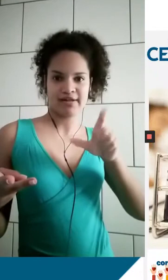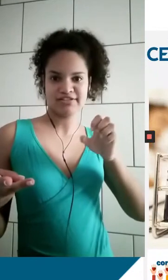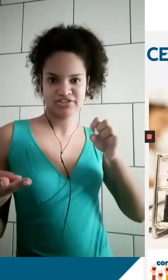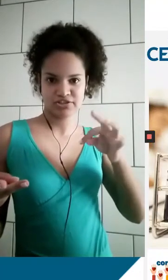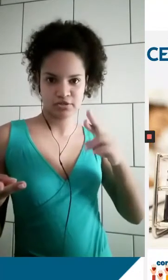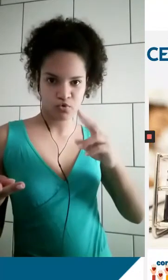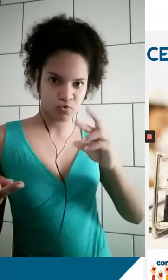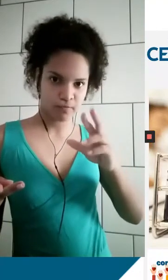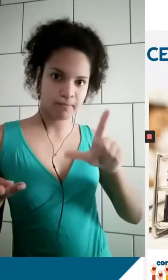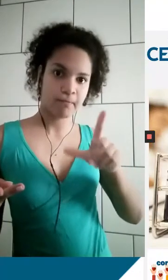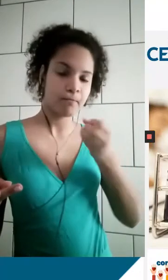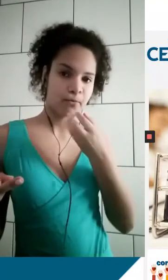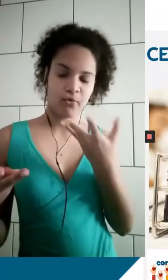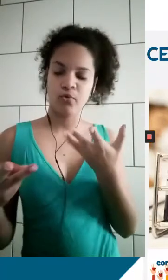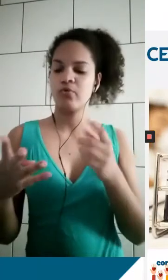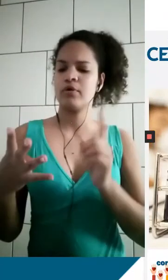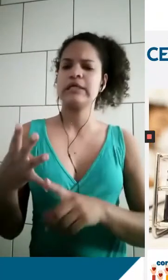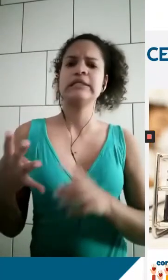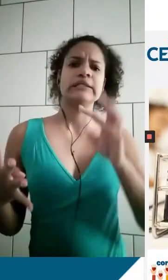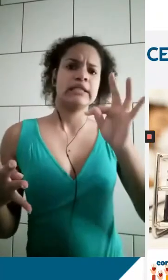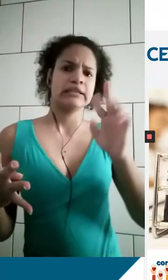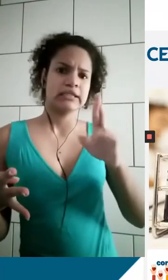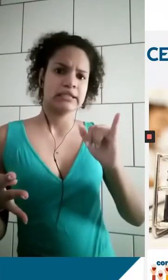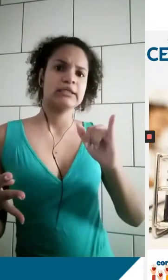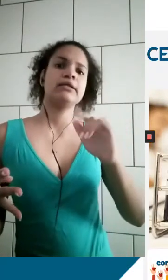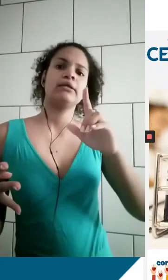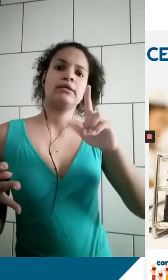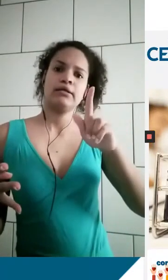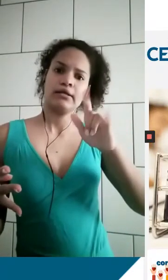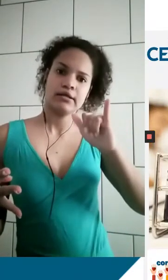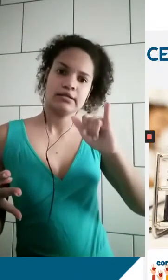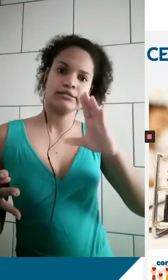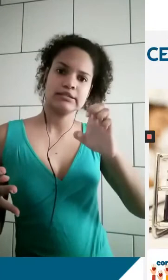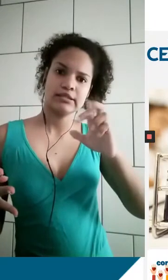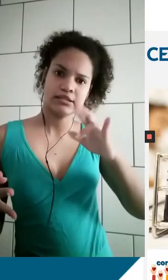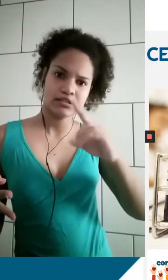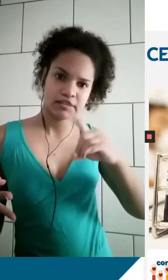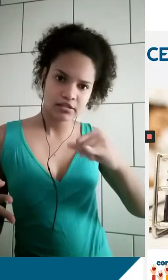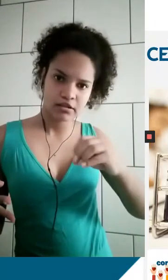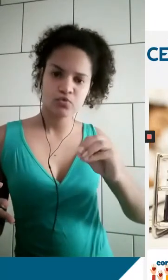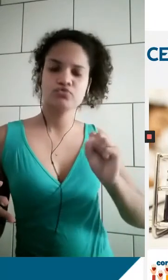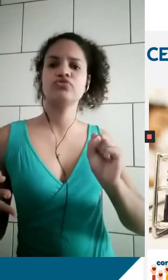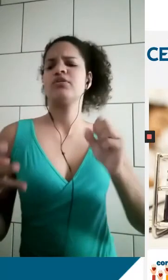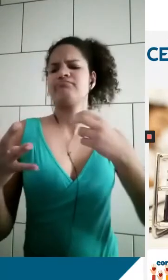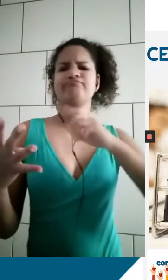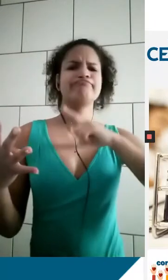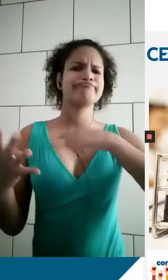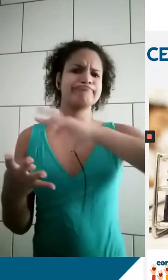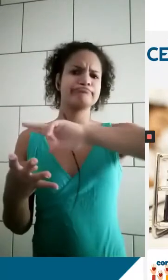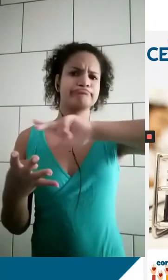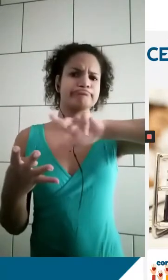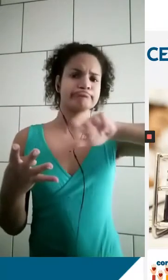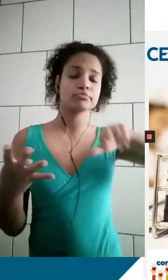colesterol, o LDL, o mau colesterol, os triglicerídeos. Mas vamos encontrar também outras